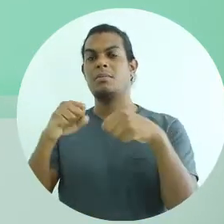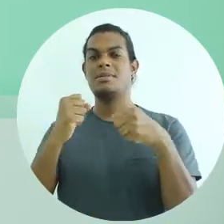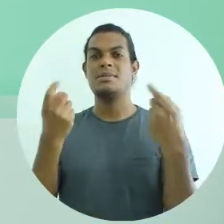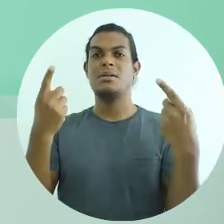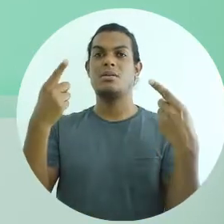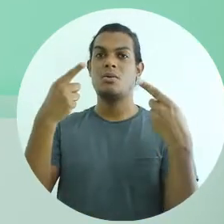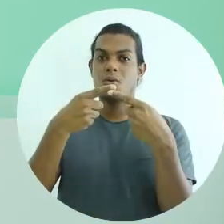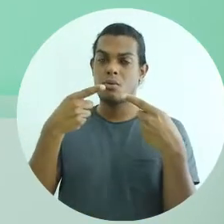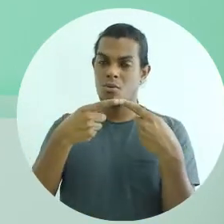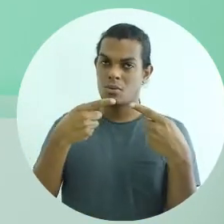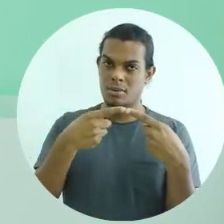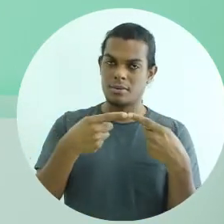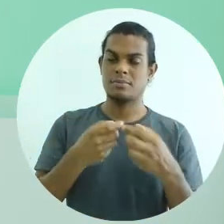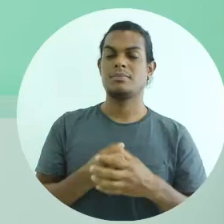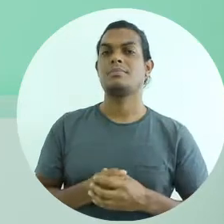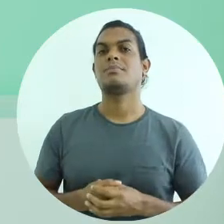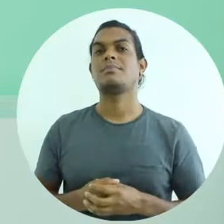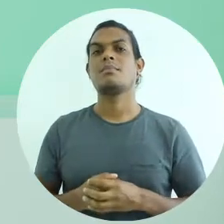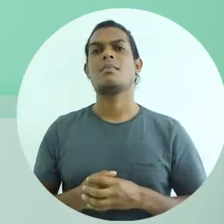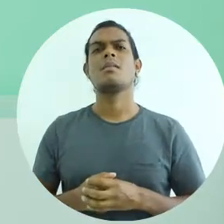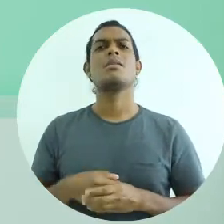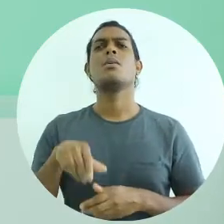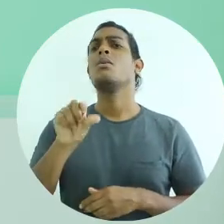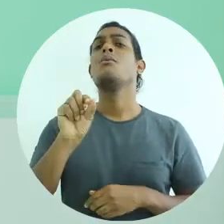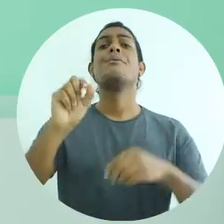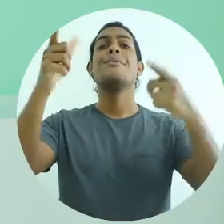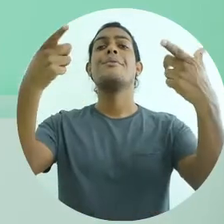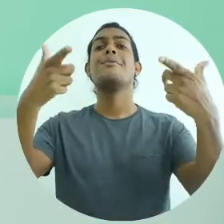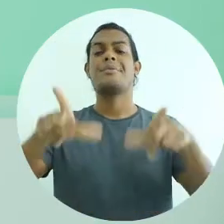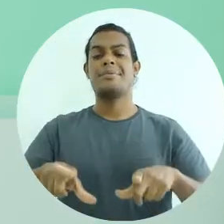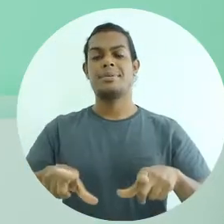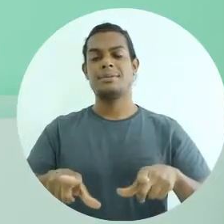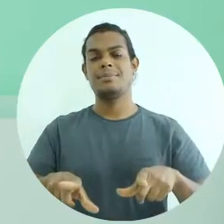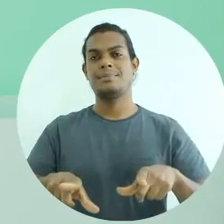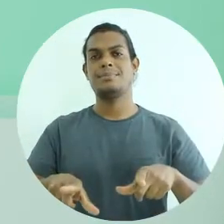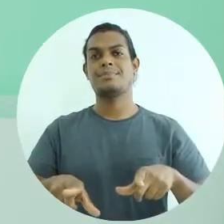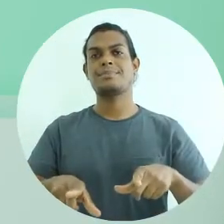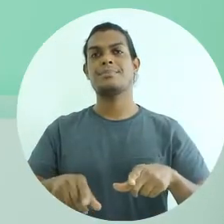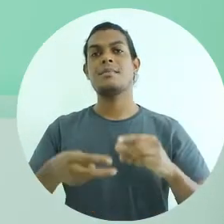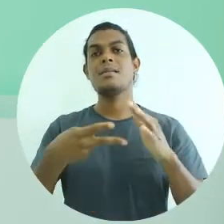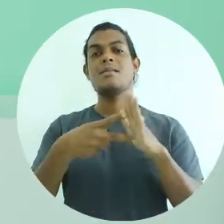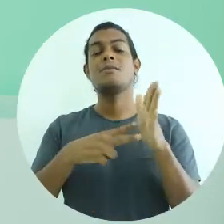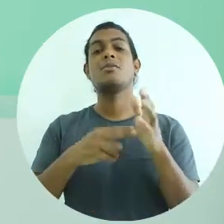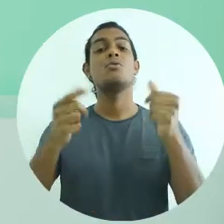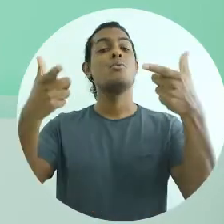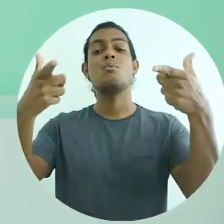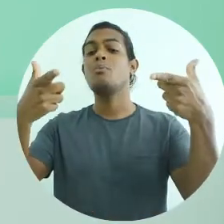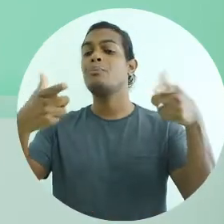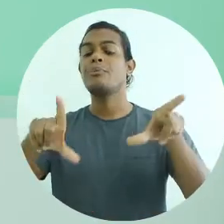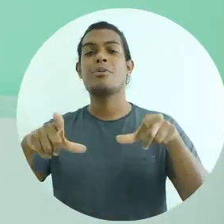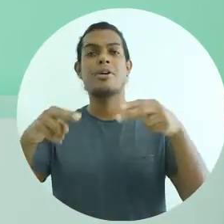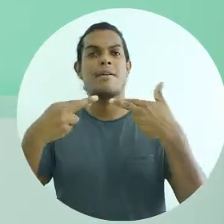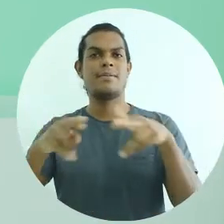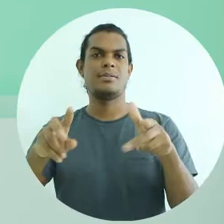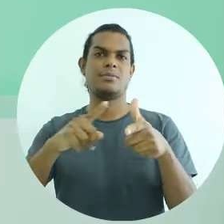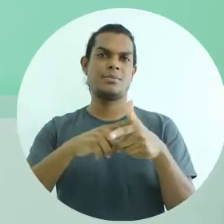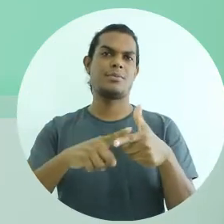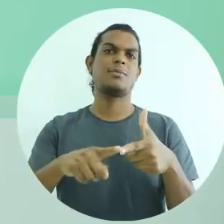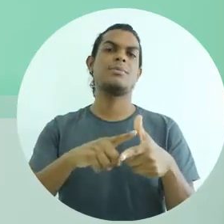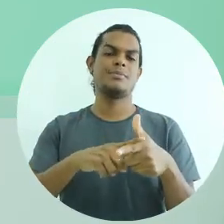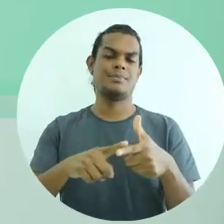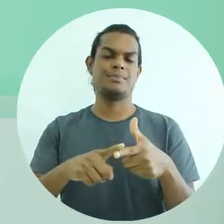A pergunta onde fala de onde você vai resolver aquele problema, o local que aquele problema vai ser resolvido. Na